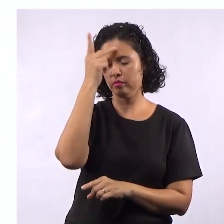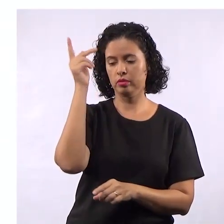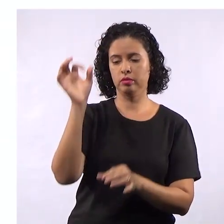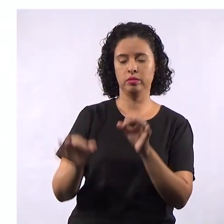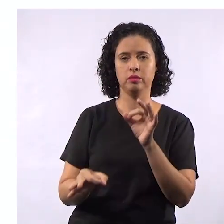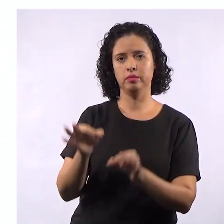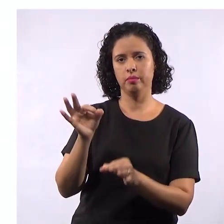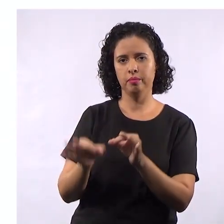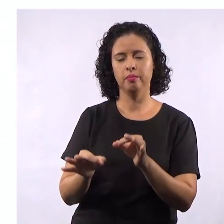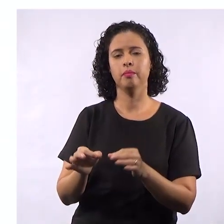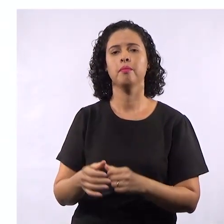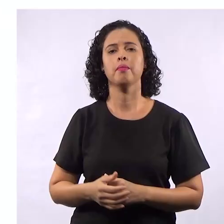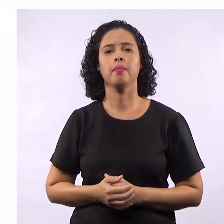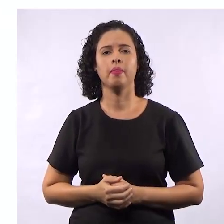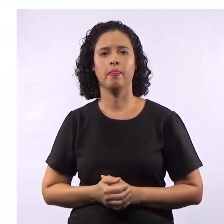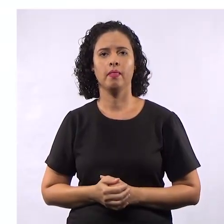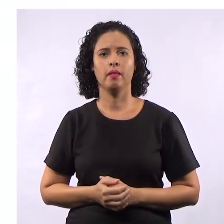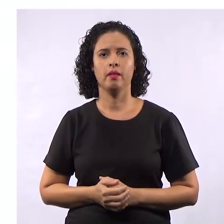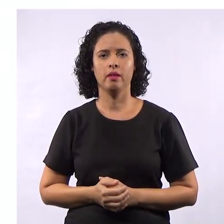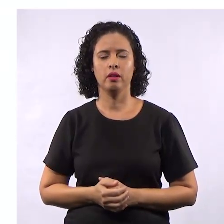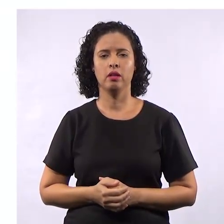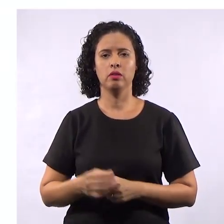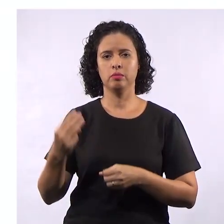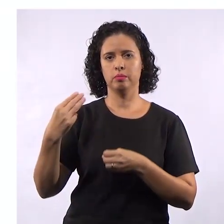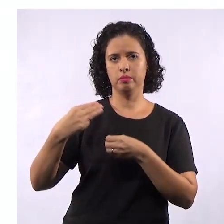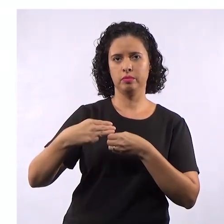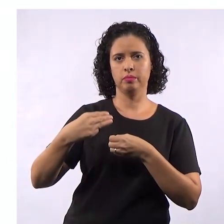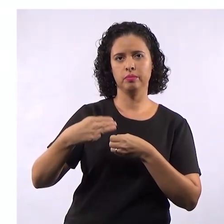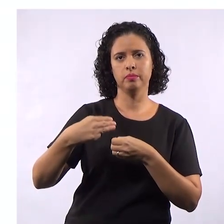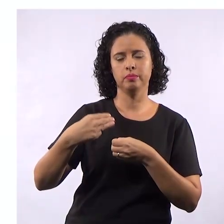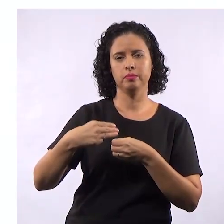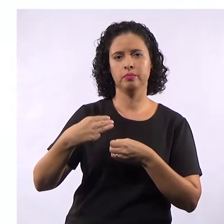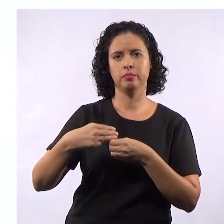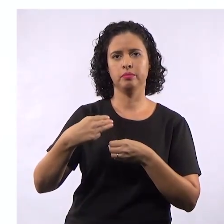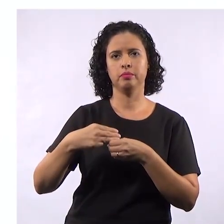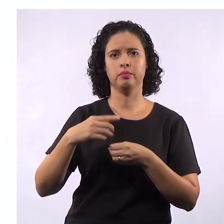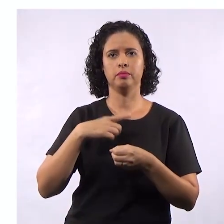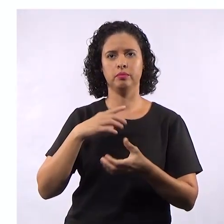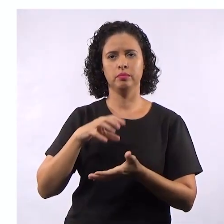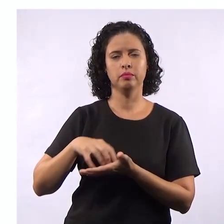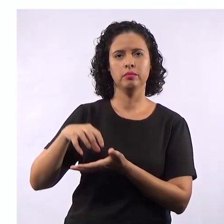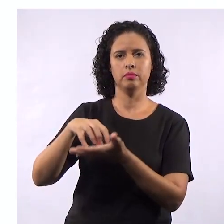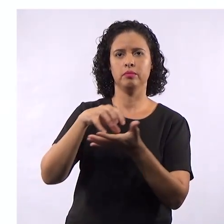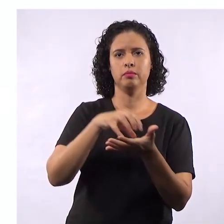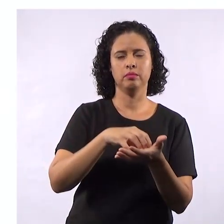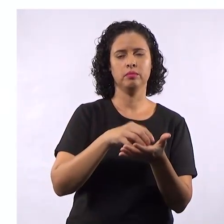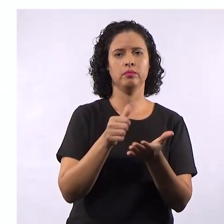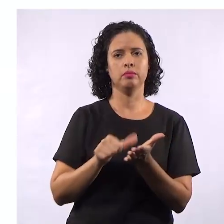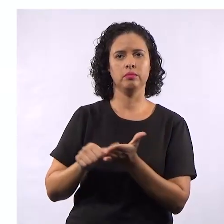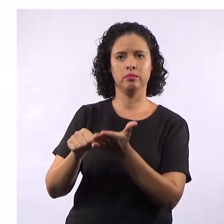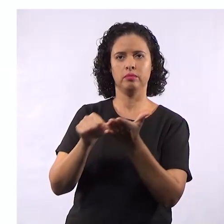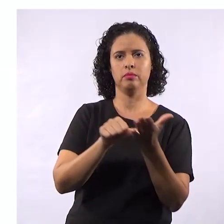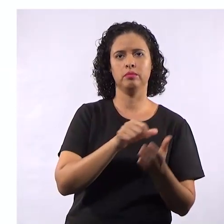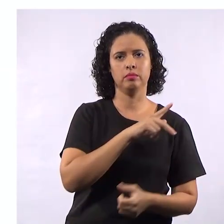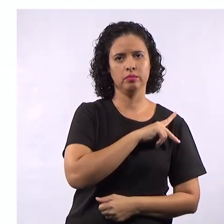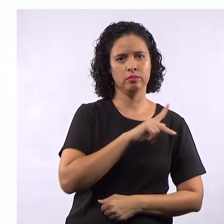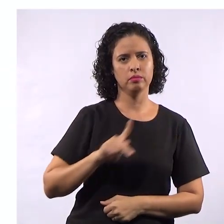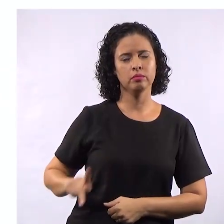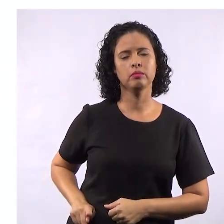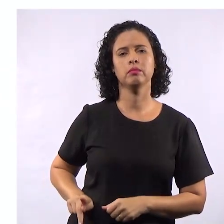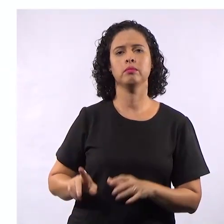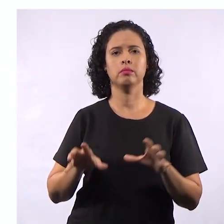esse conjunto de direitos e obrigações do decujus, ou seja, é onde tem todos os bens, é onde tem todas as